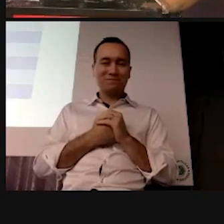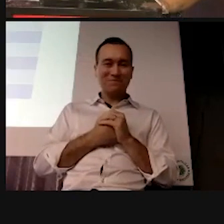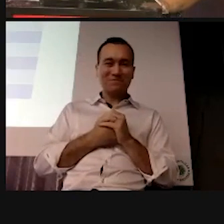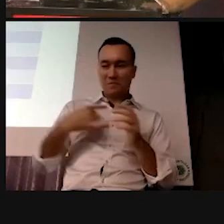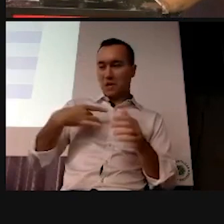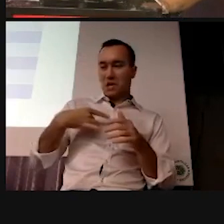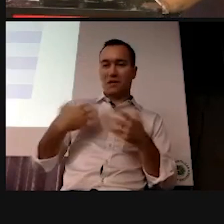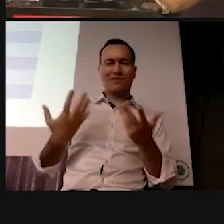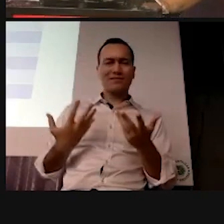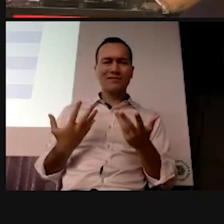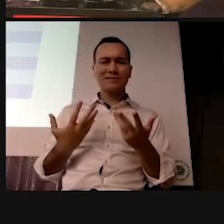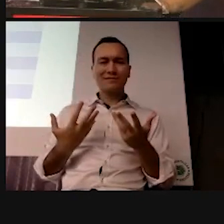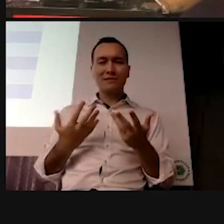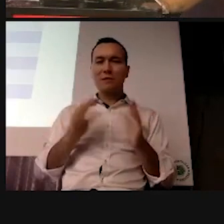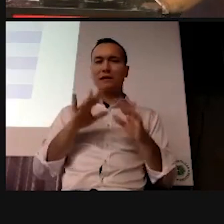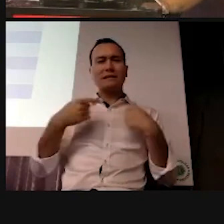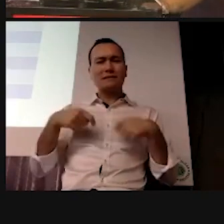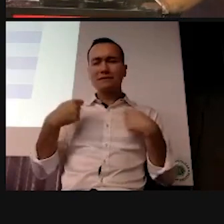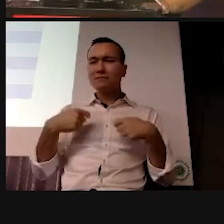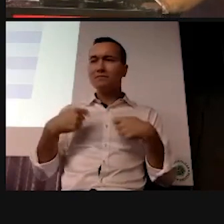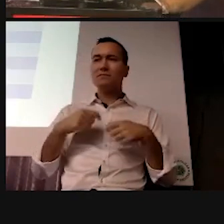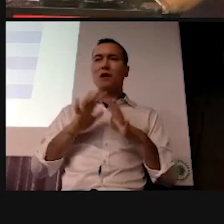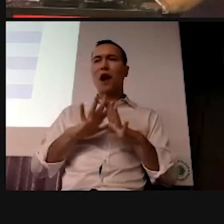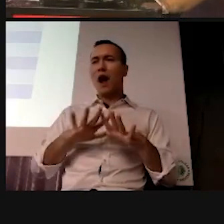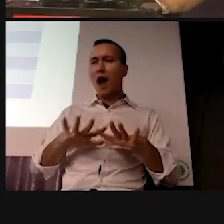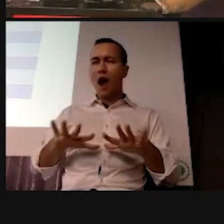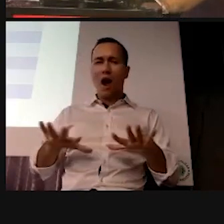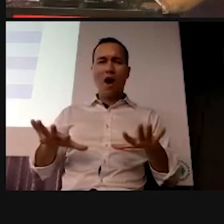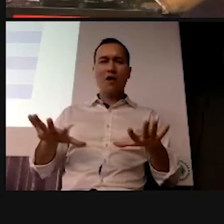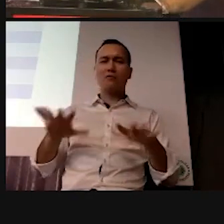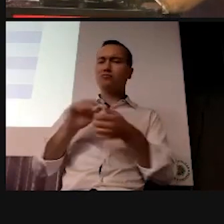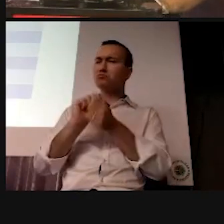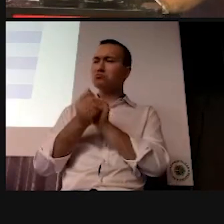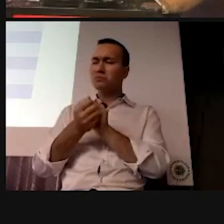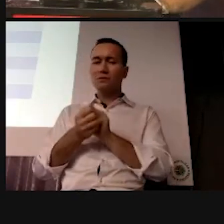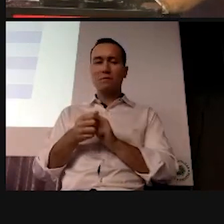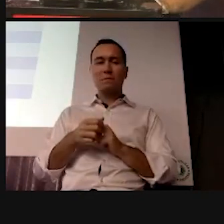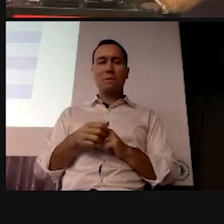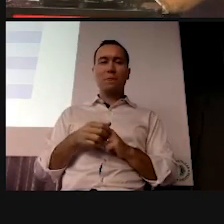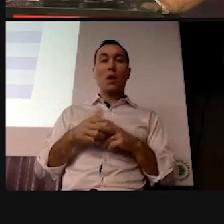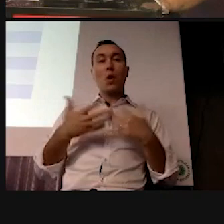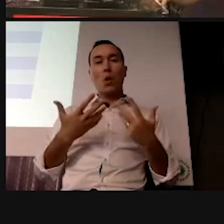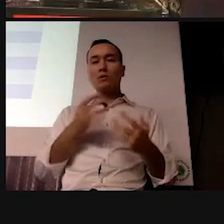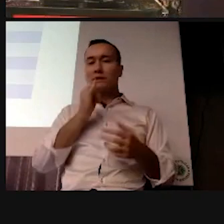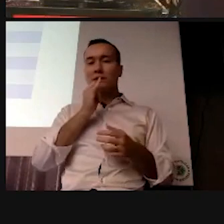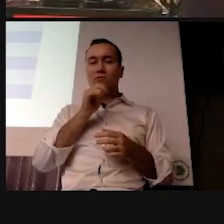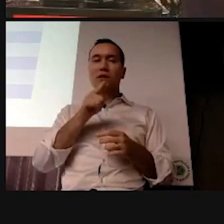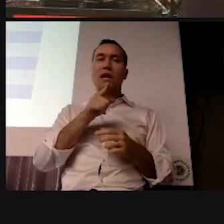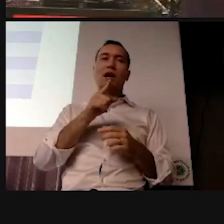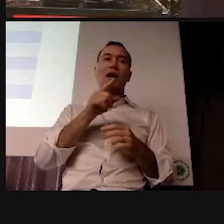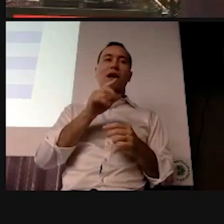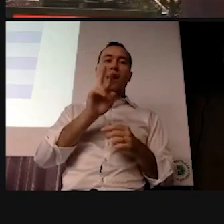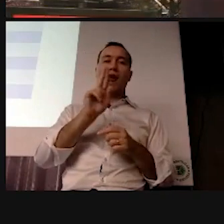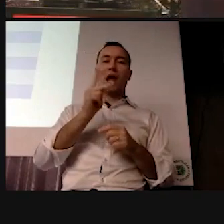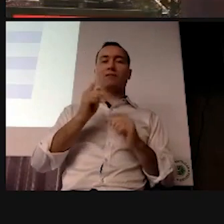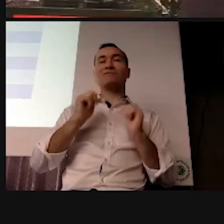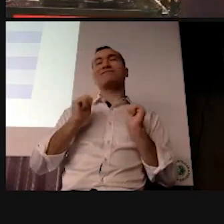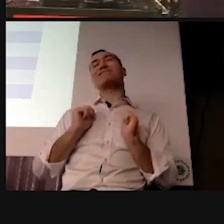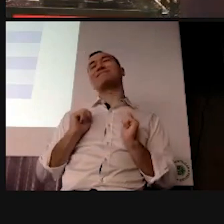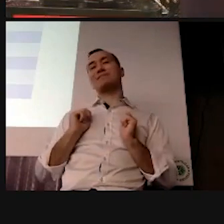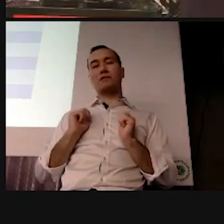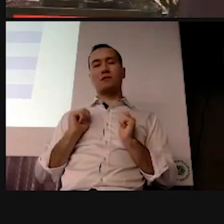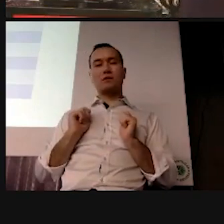Para um RH que é proativo. E um RH que só diz não, para um RH que principalmente consegue ouvir as pessoas,